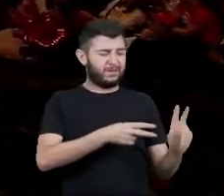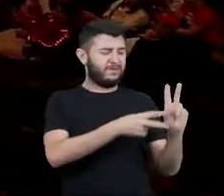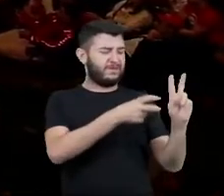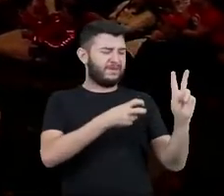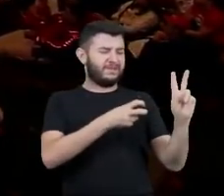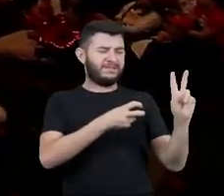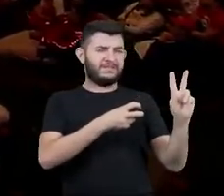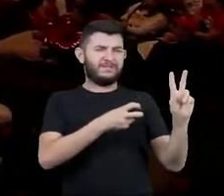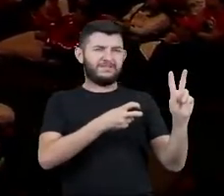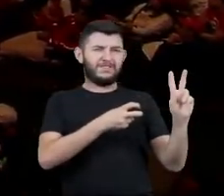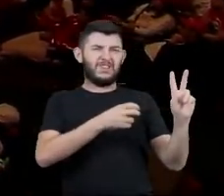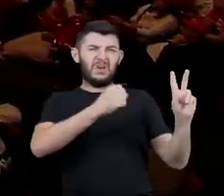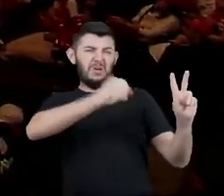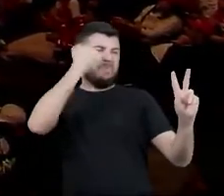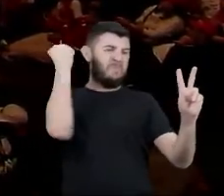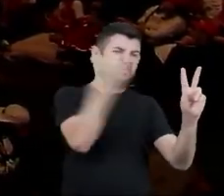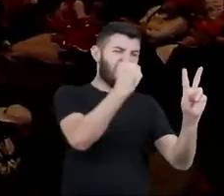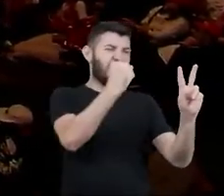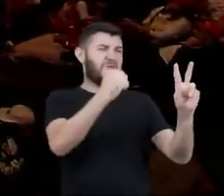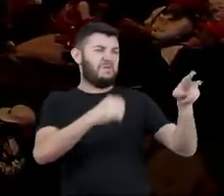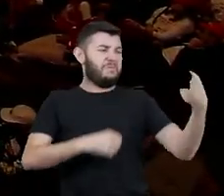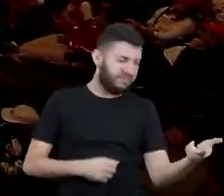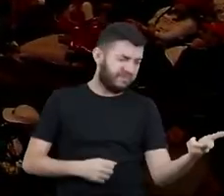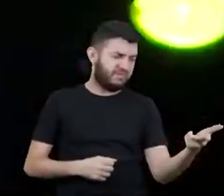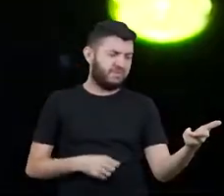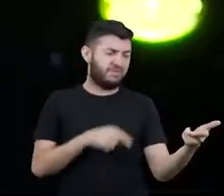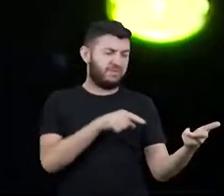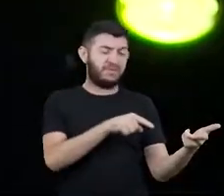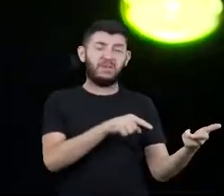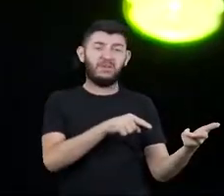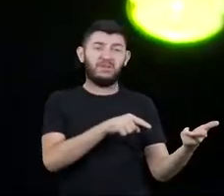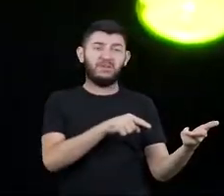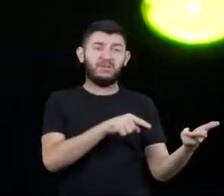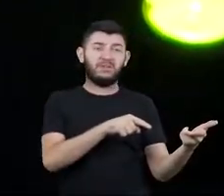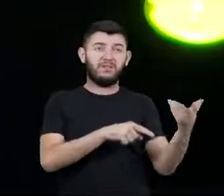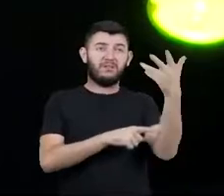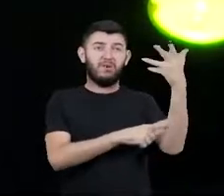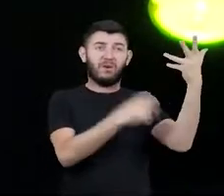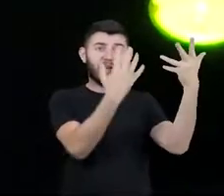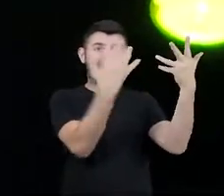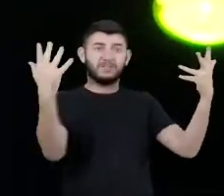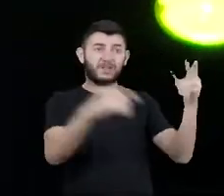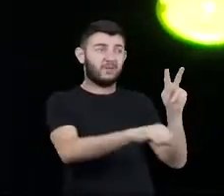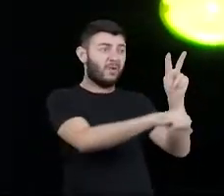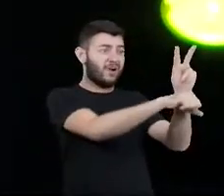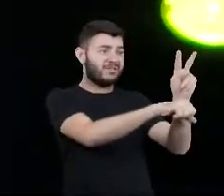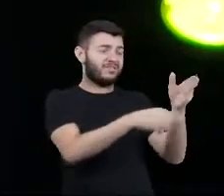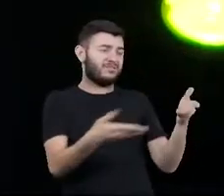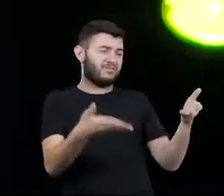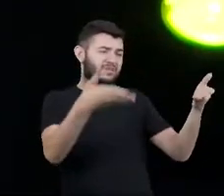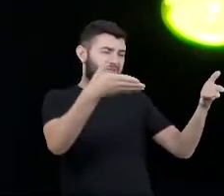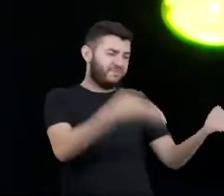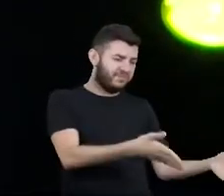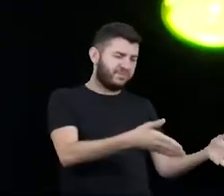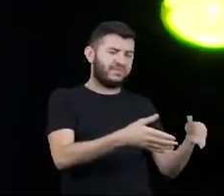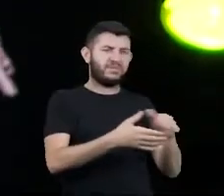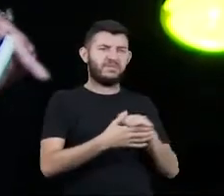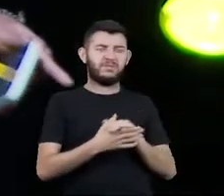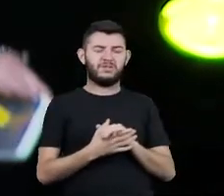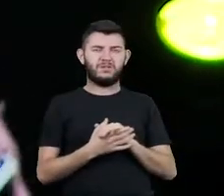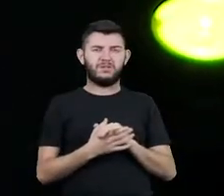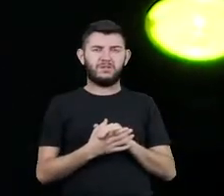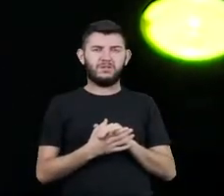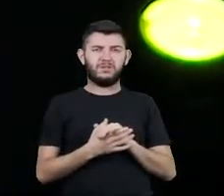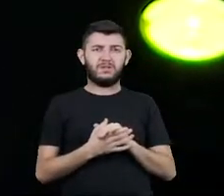da floresta. E não só ele. Eu enterrei as minhas duas avós, que morreram